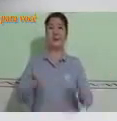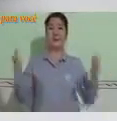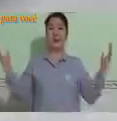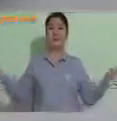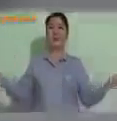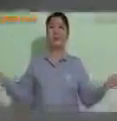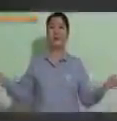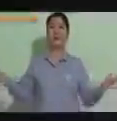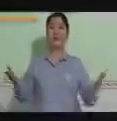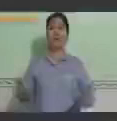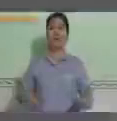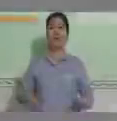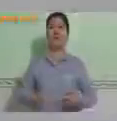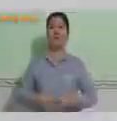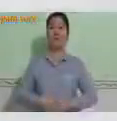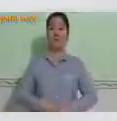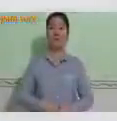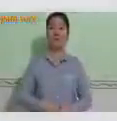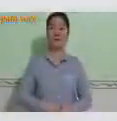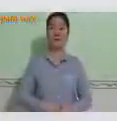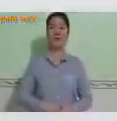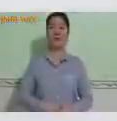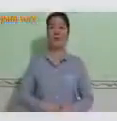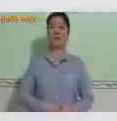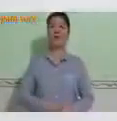pontos. Síndrome do túnel do carpo. 2 pontos.